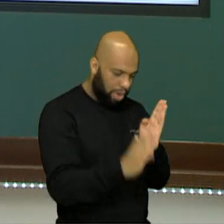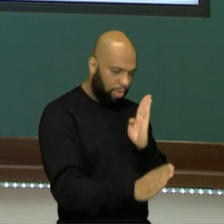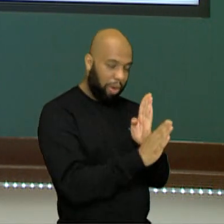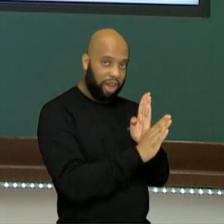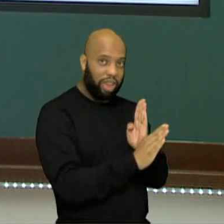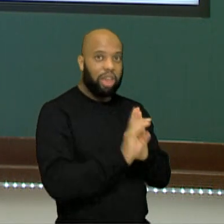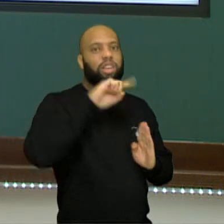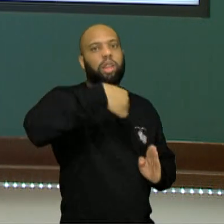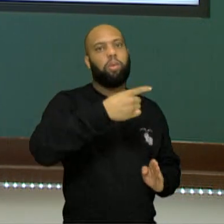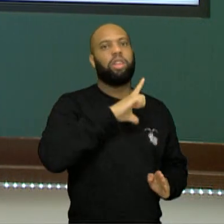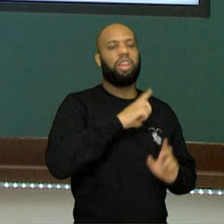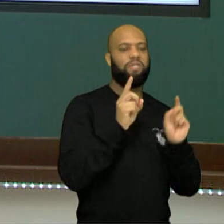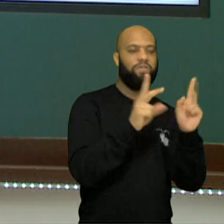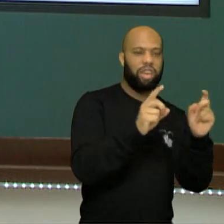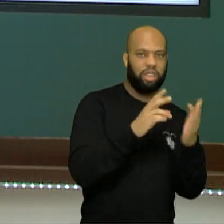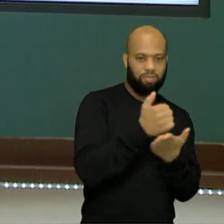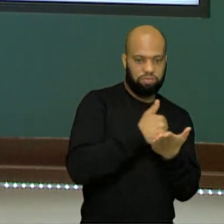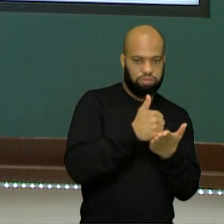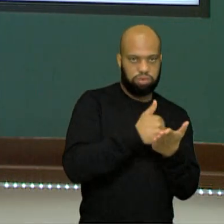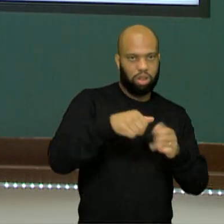farmácias do país inteiro.